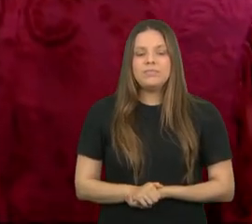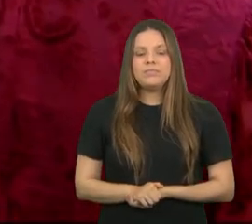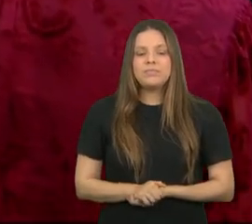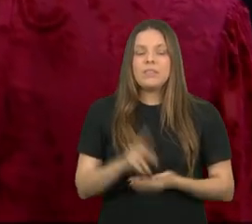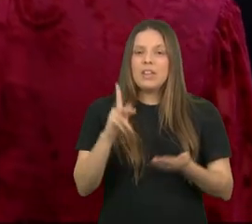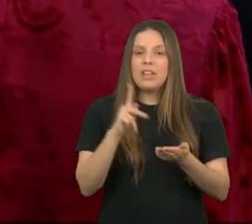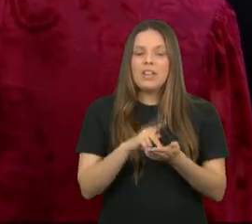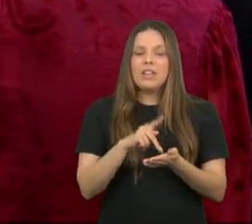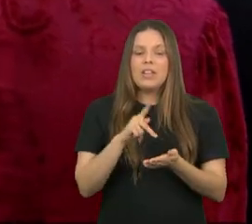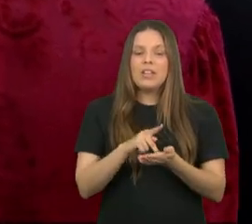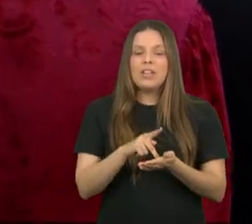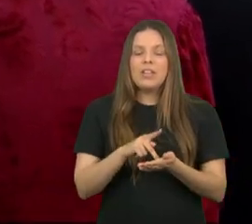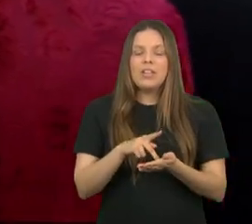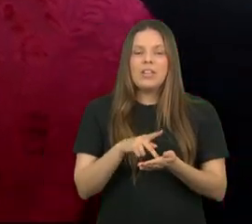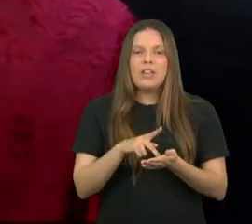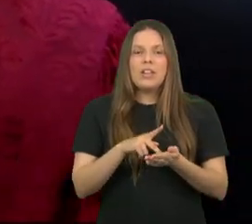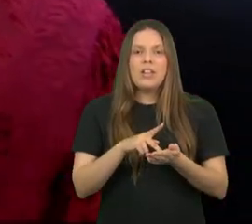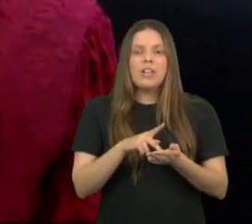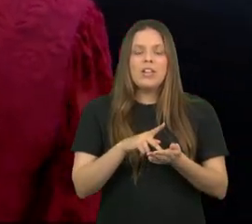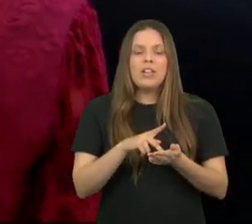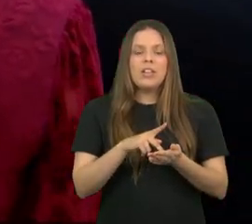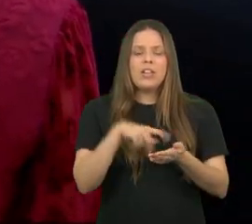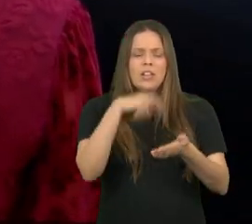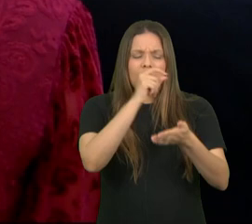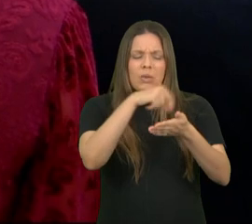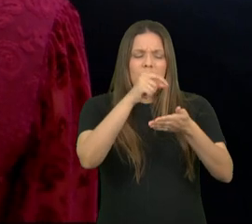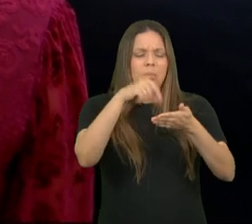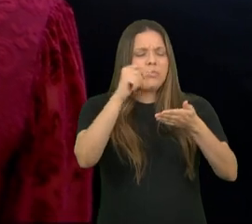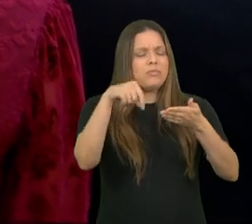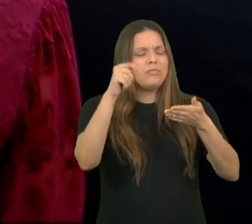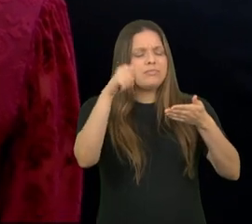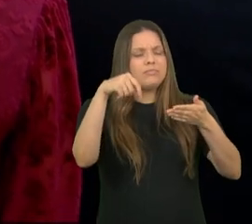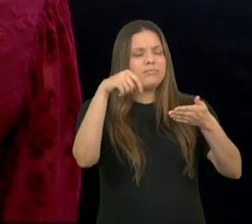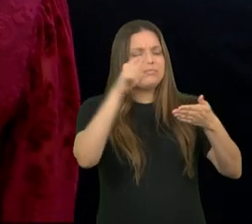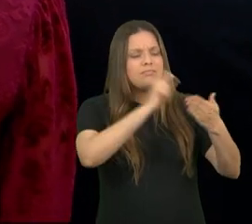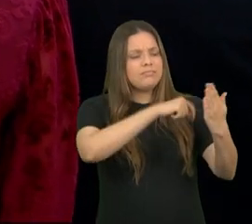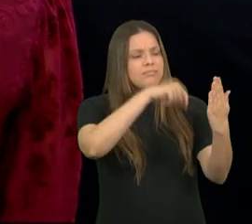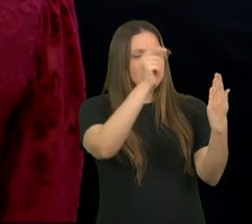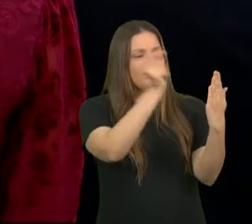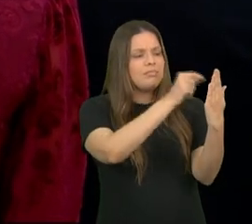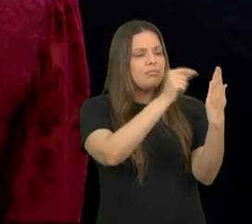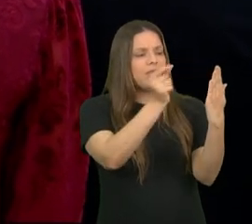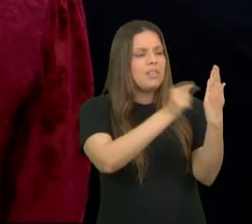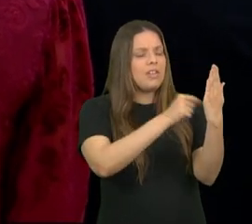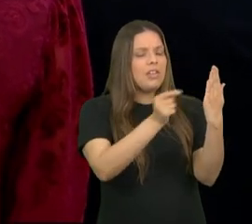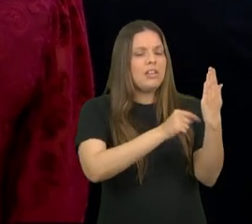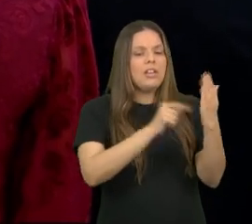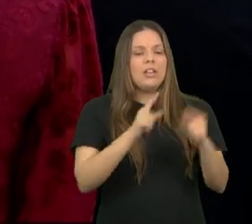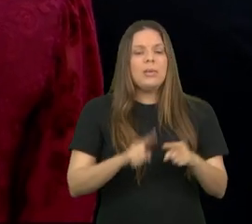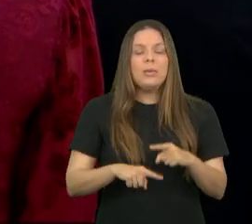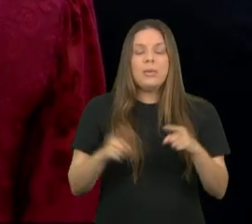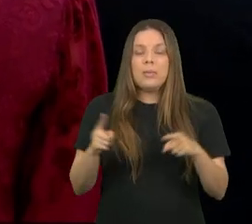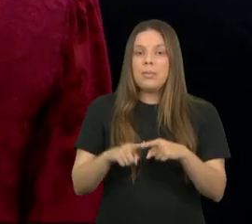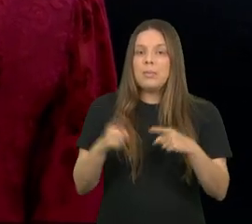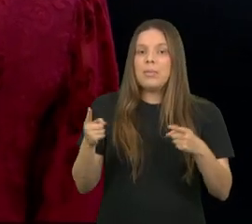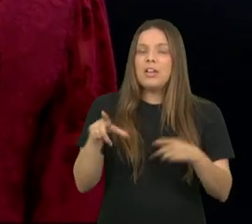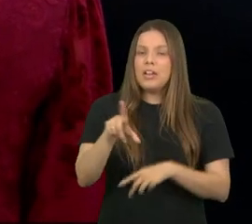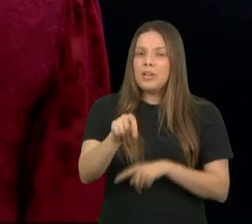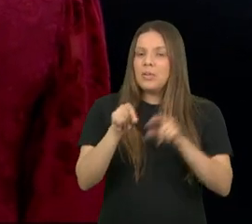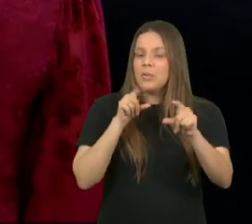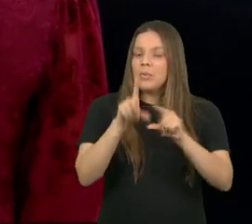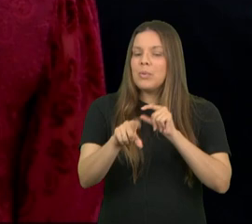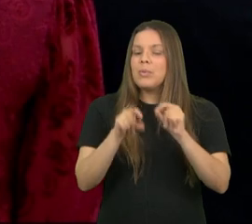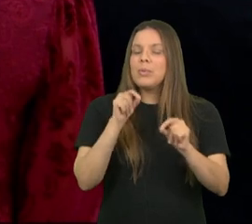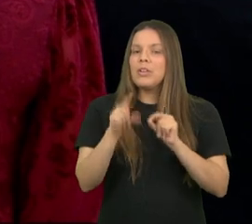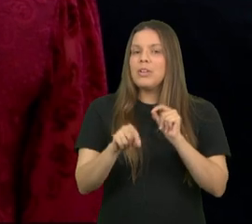ele faz quadros, ele faz escritos, mas a escolha dos dois versículos foi nossa.